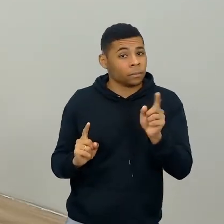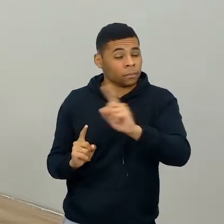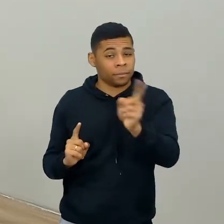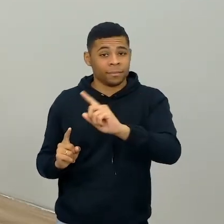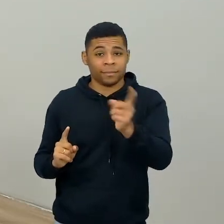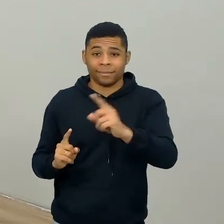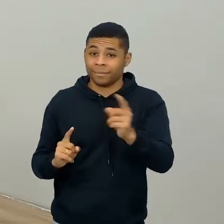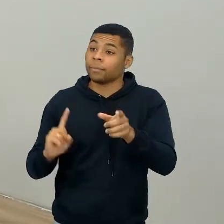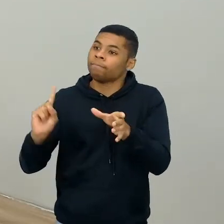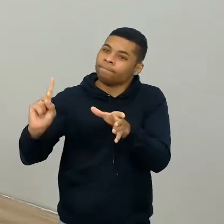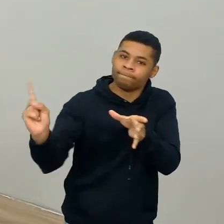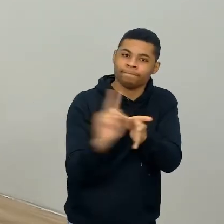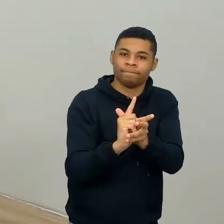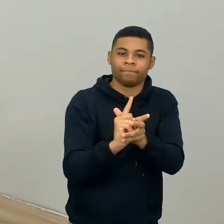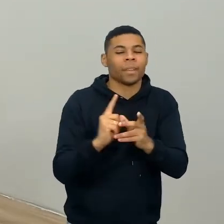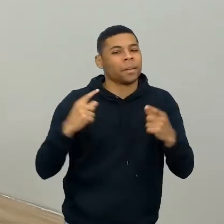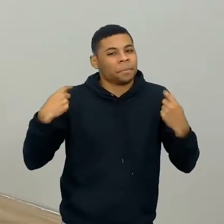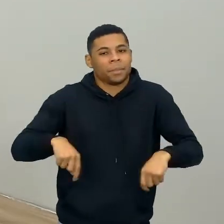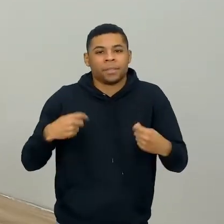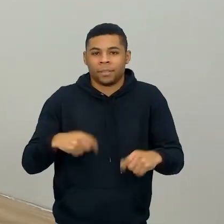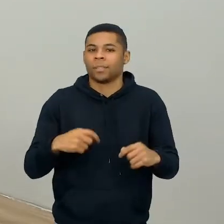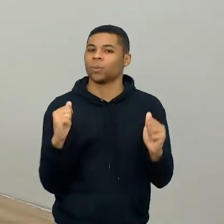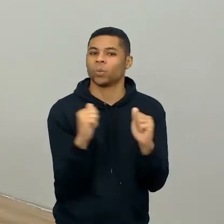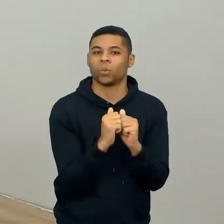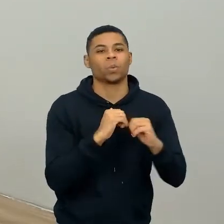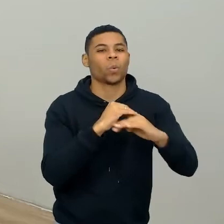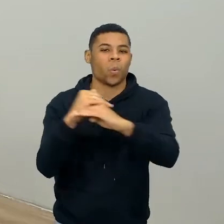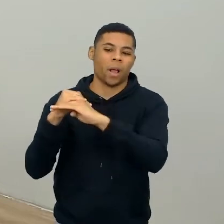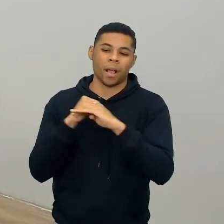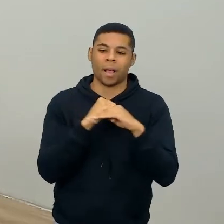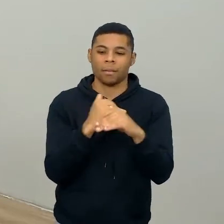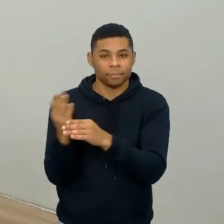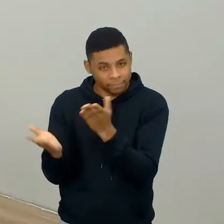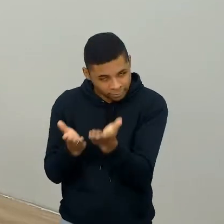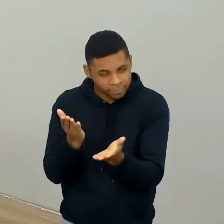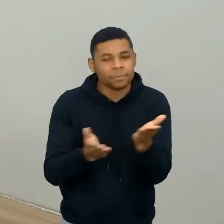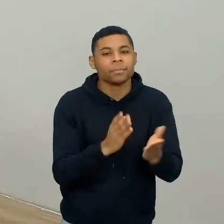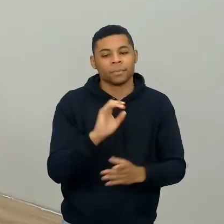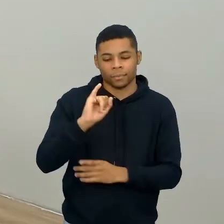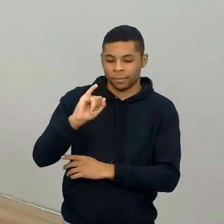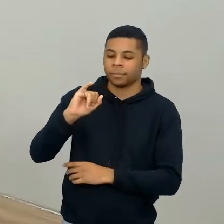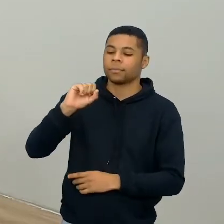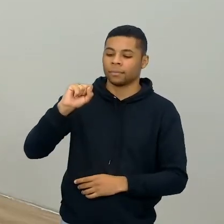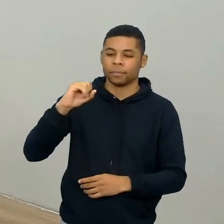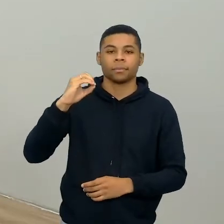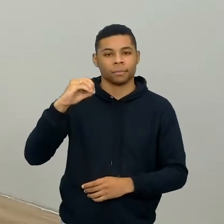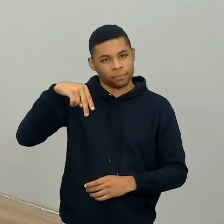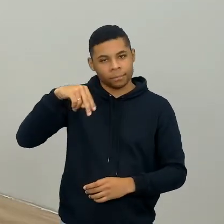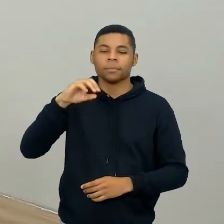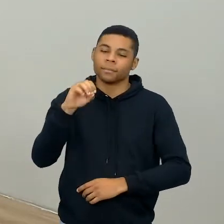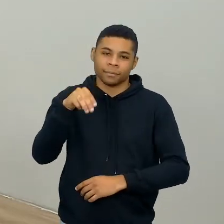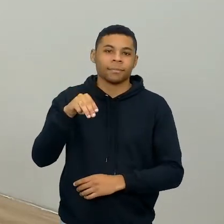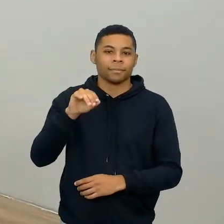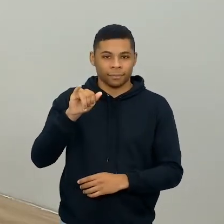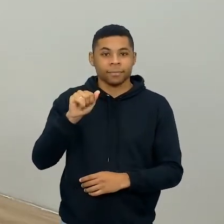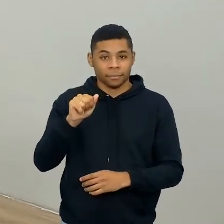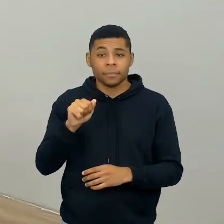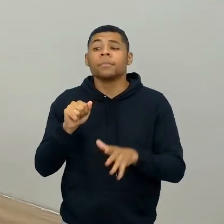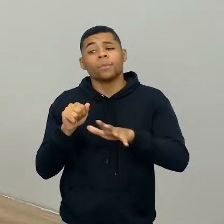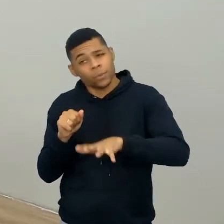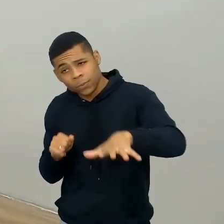Todos devem ser tratados da mesma forma. Todos são iguais perante a lei. Isso é